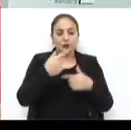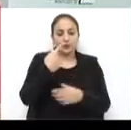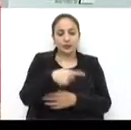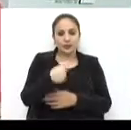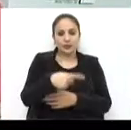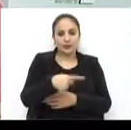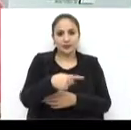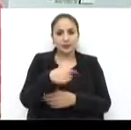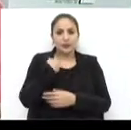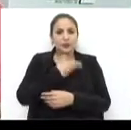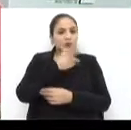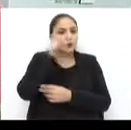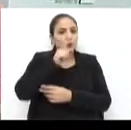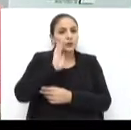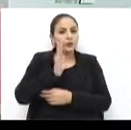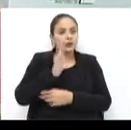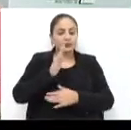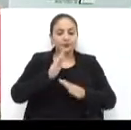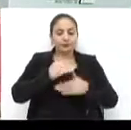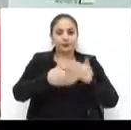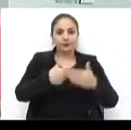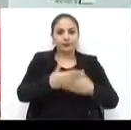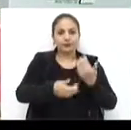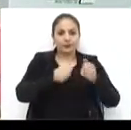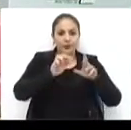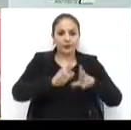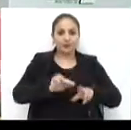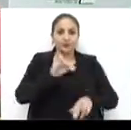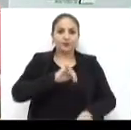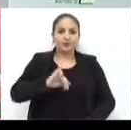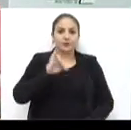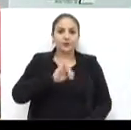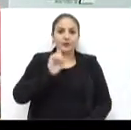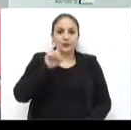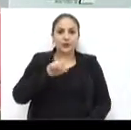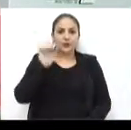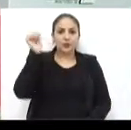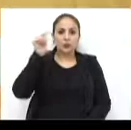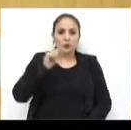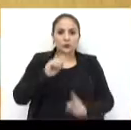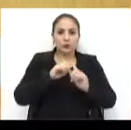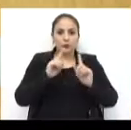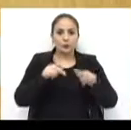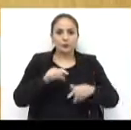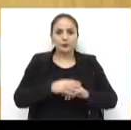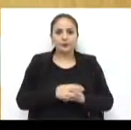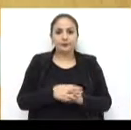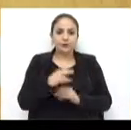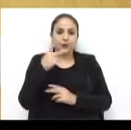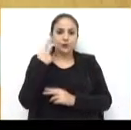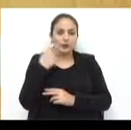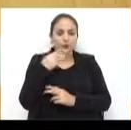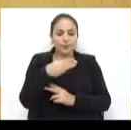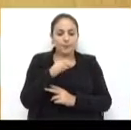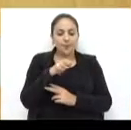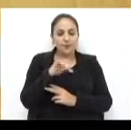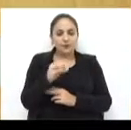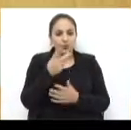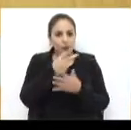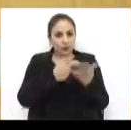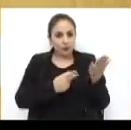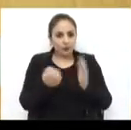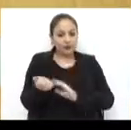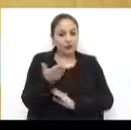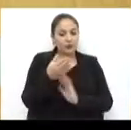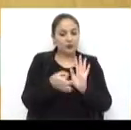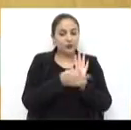Câmara para que a gente também avance nesta área tão importante que é a iluminação pública. O vereador Márcio Patucci também protocolou